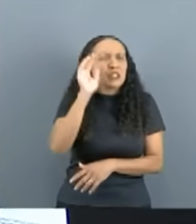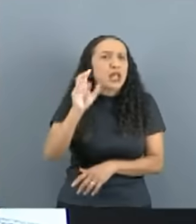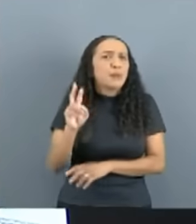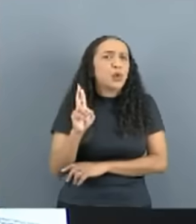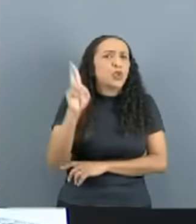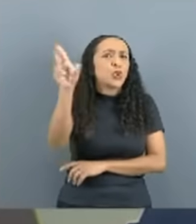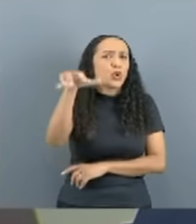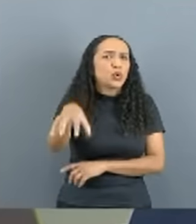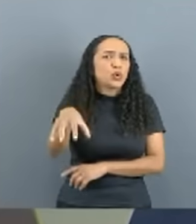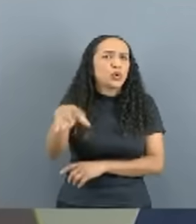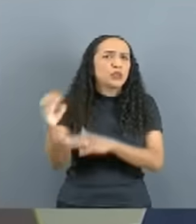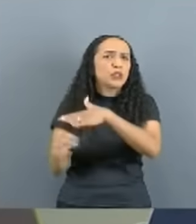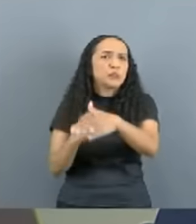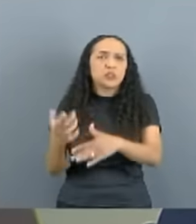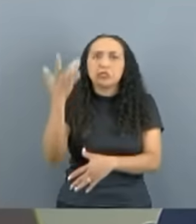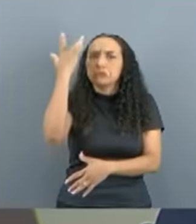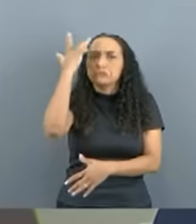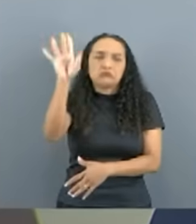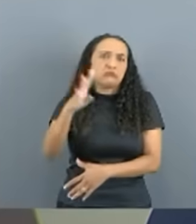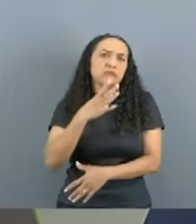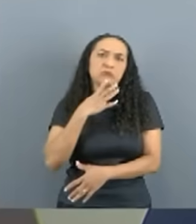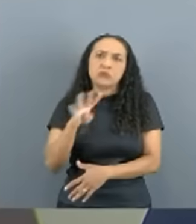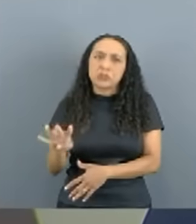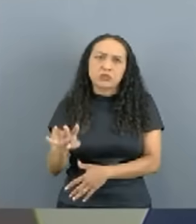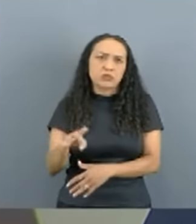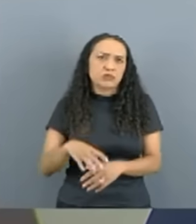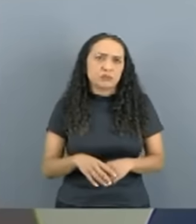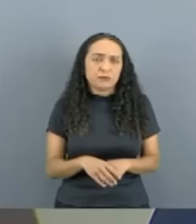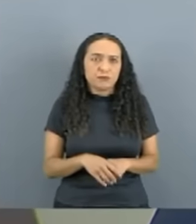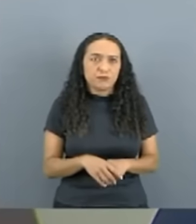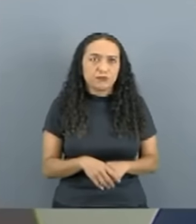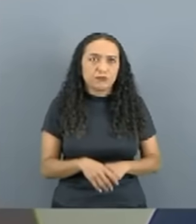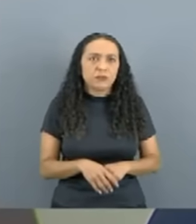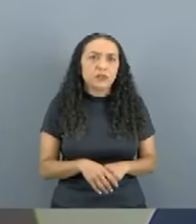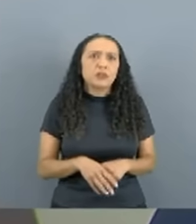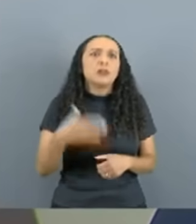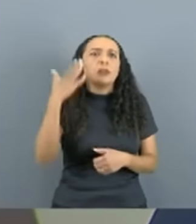da PicPay? Não sei quem são os donos, eu sei que houve